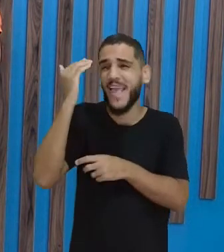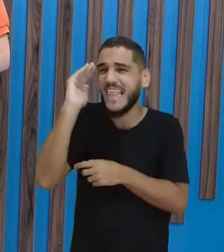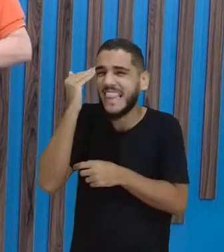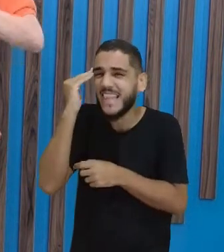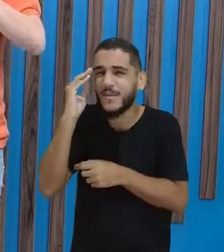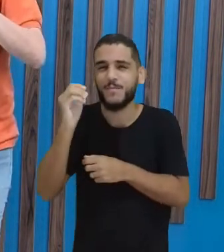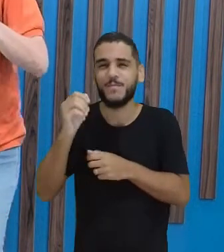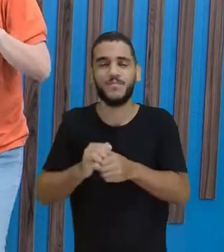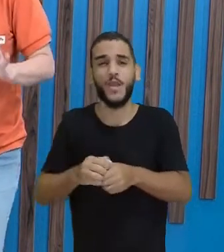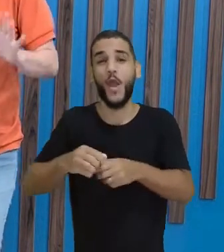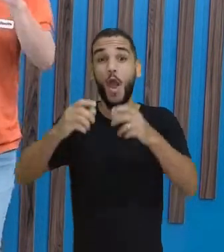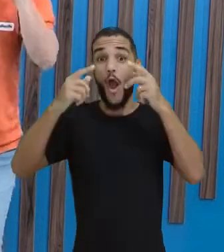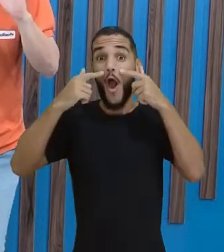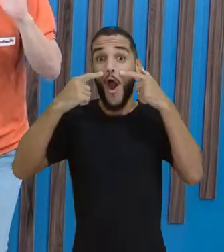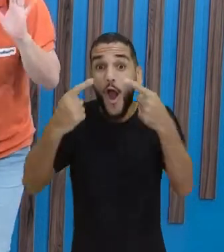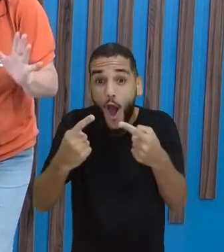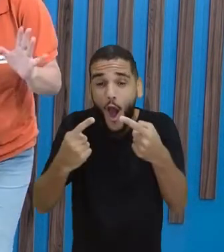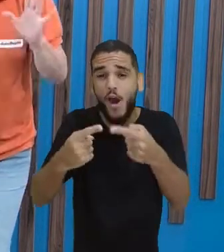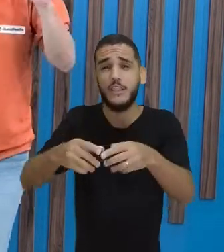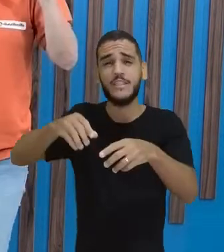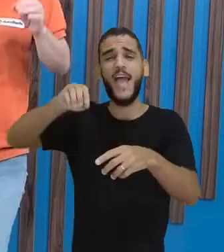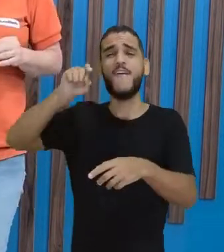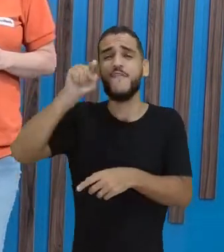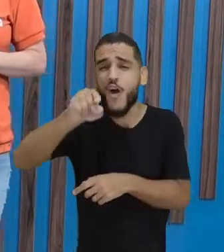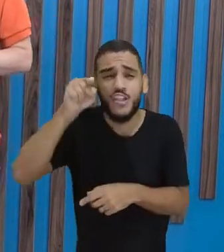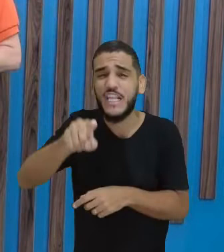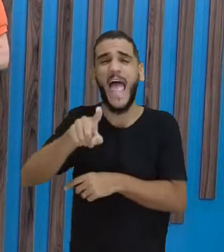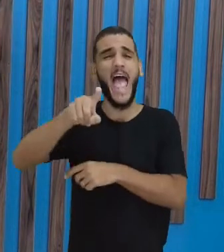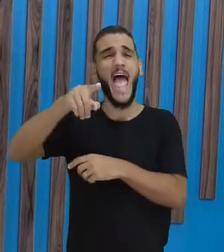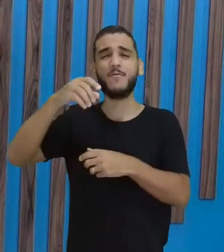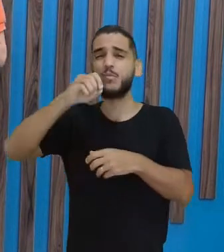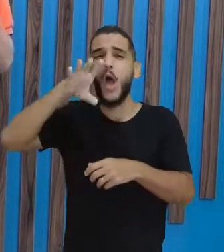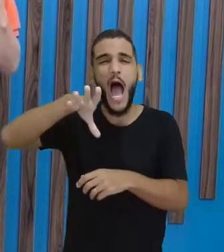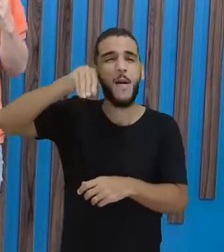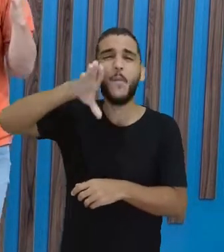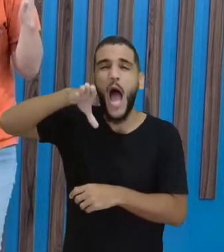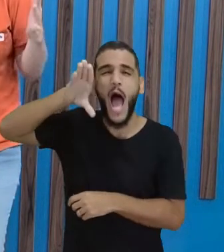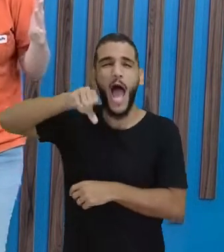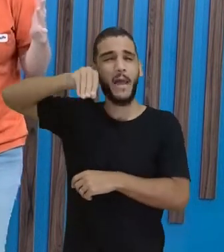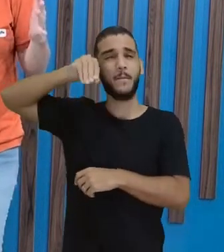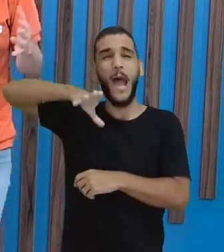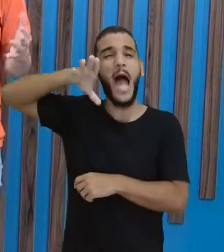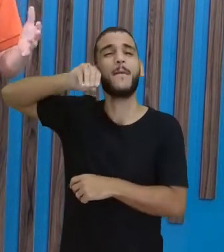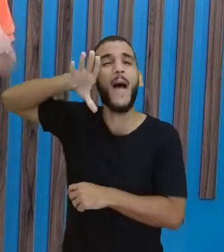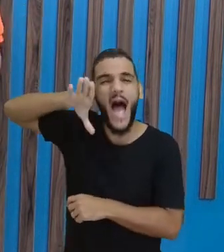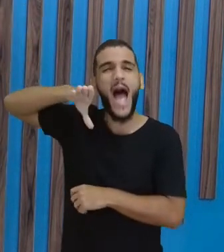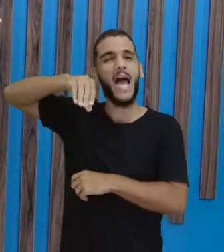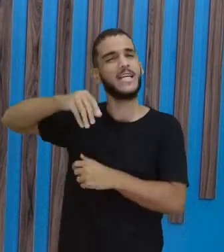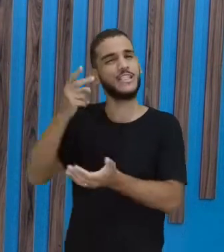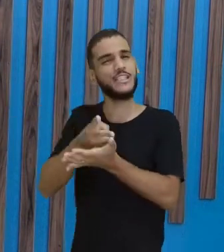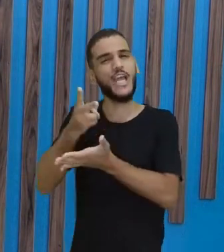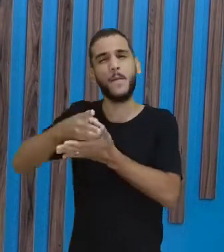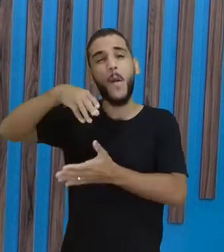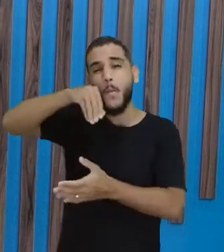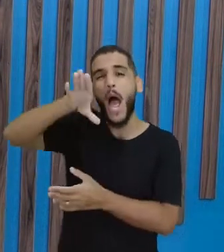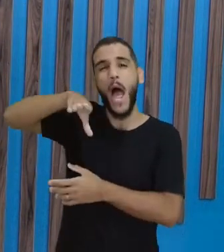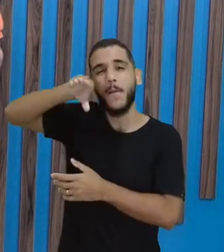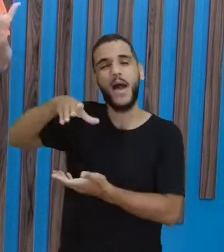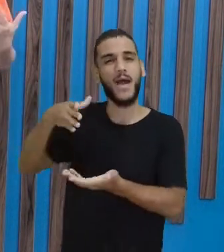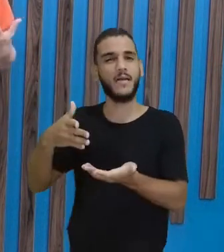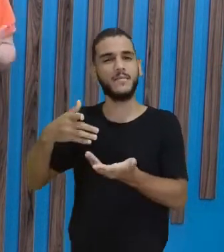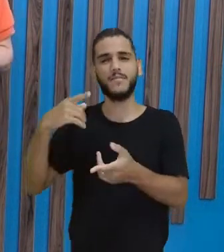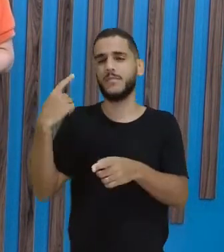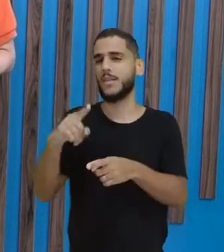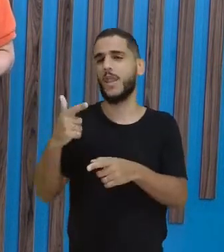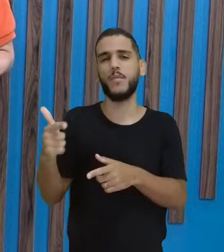falando, olha, tal coisa, né? E aí você, olha o quê? E aí, ao invés de uma harmonia,